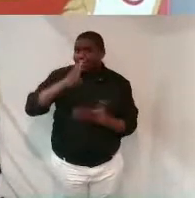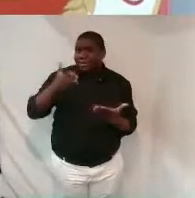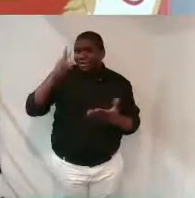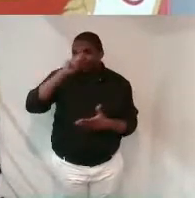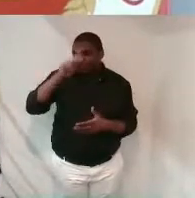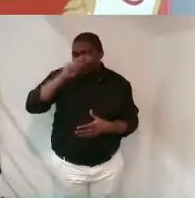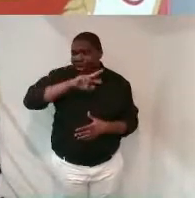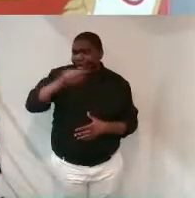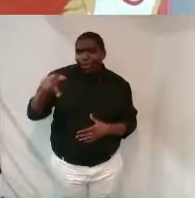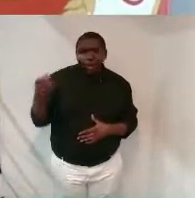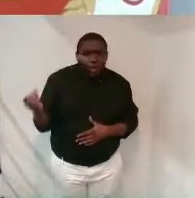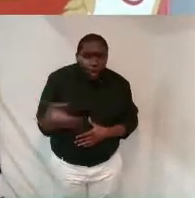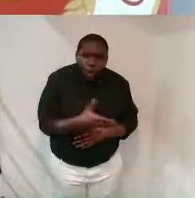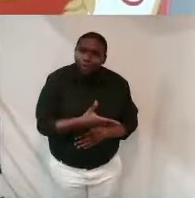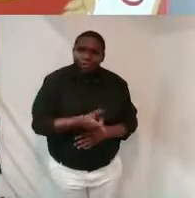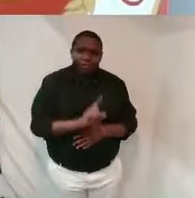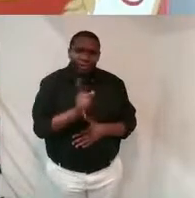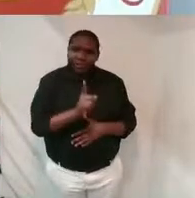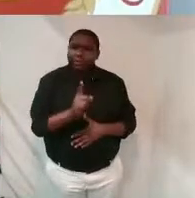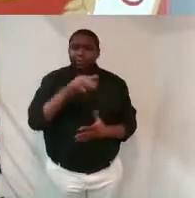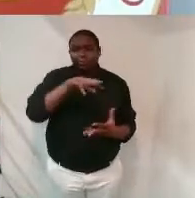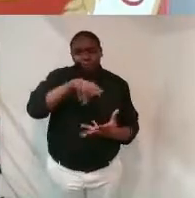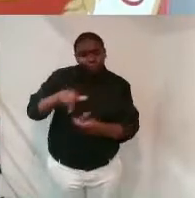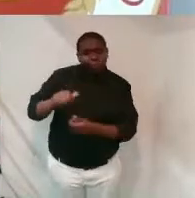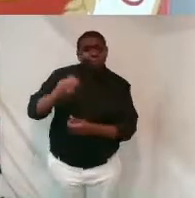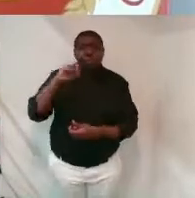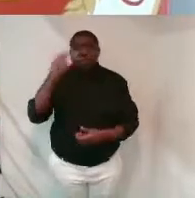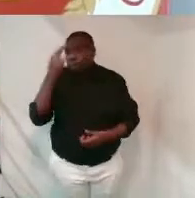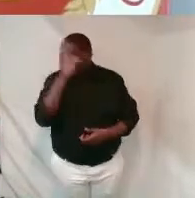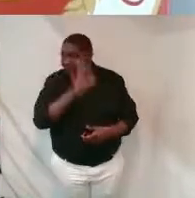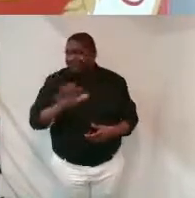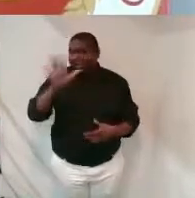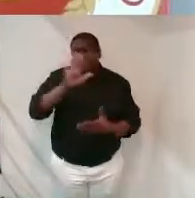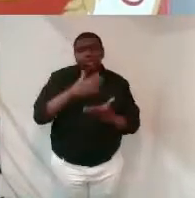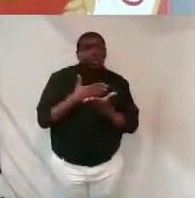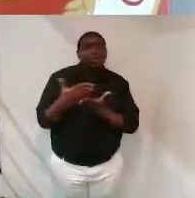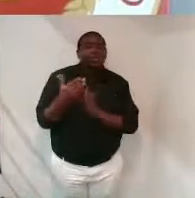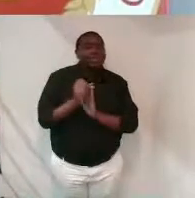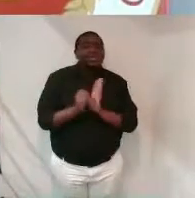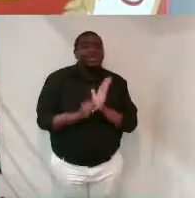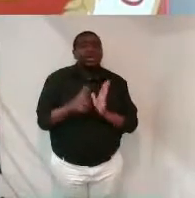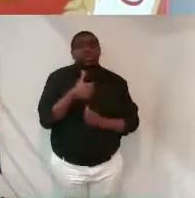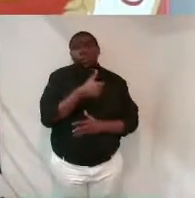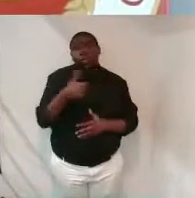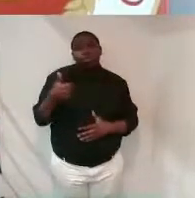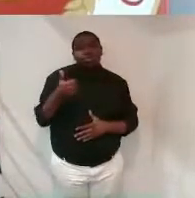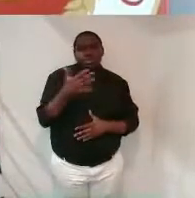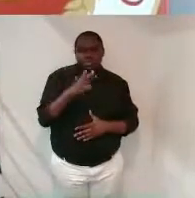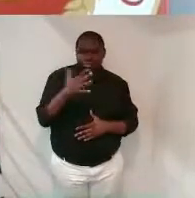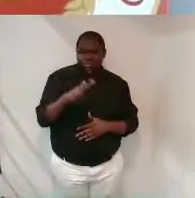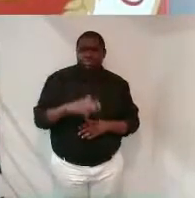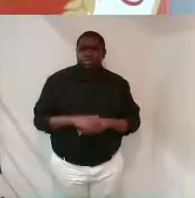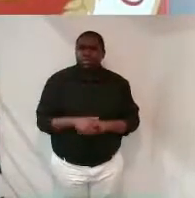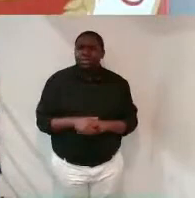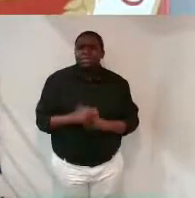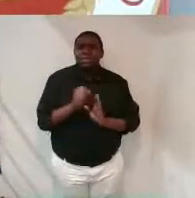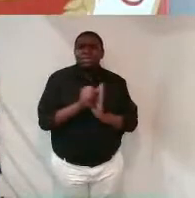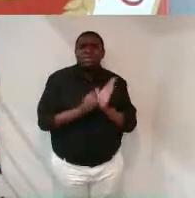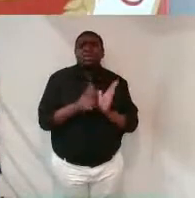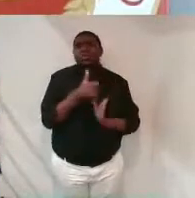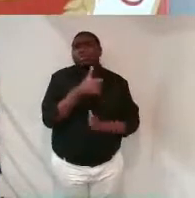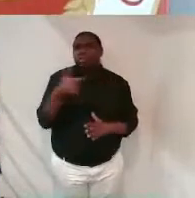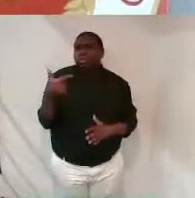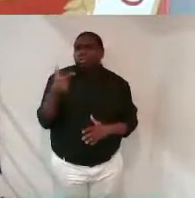nem no mundo e nem no Brasil. Ela se inicia no século XI na Europa. No século XII há